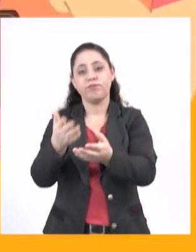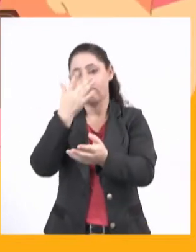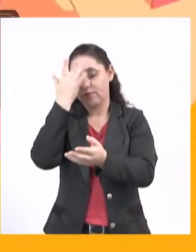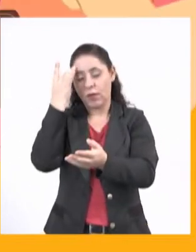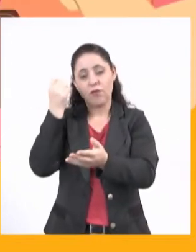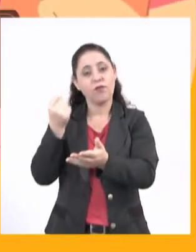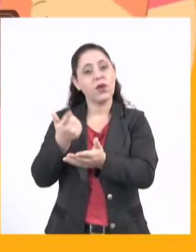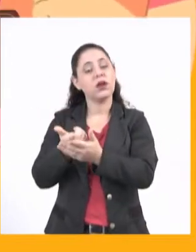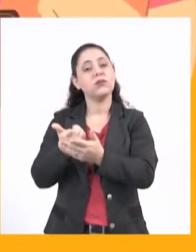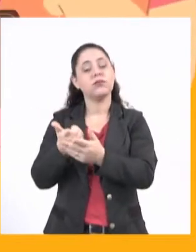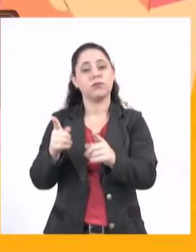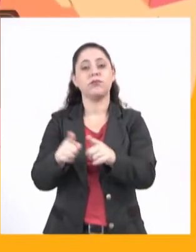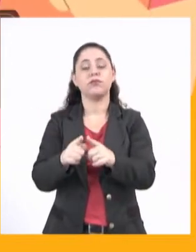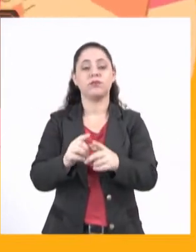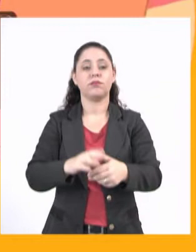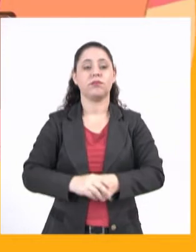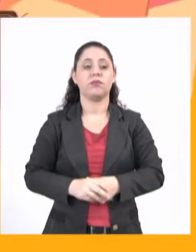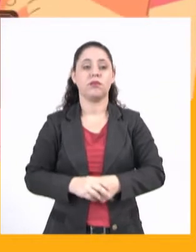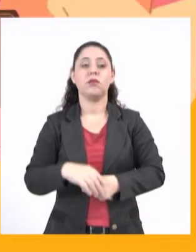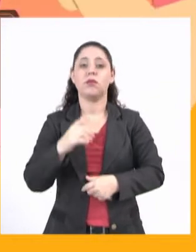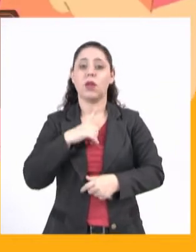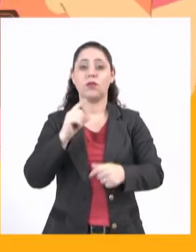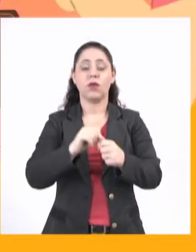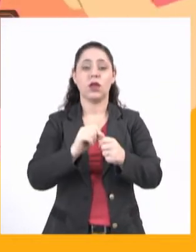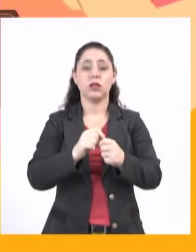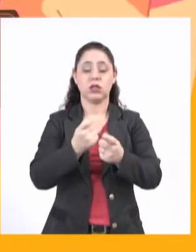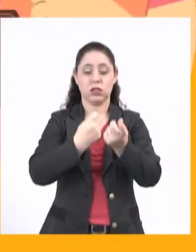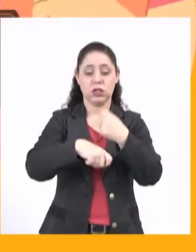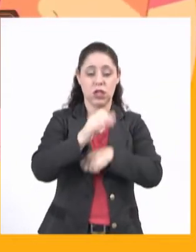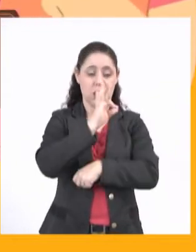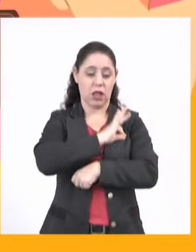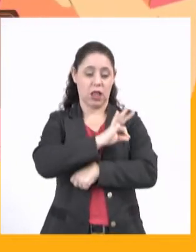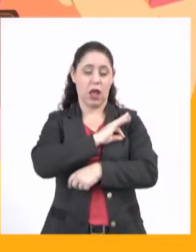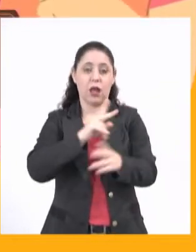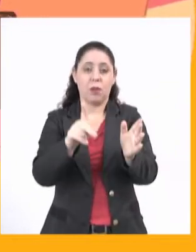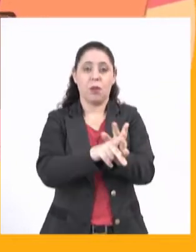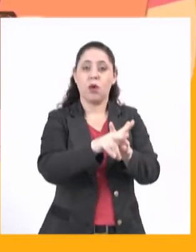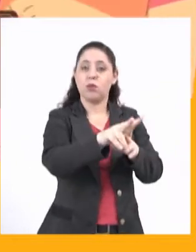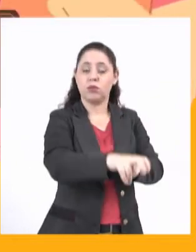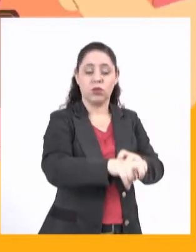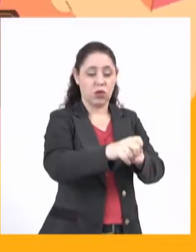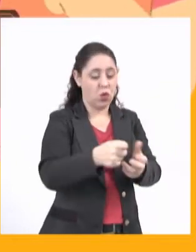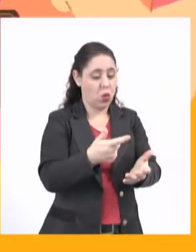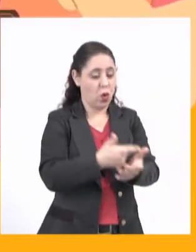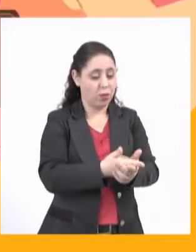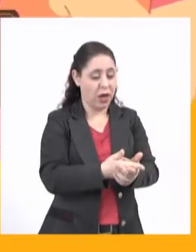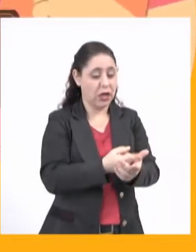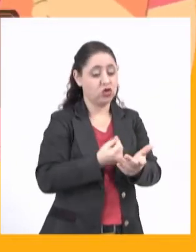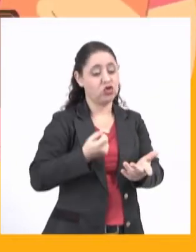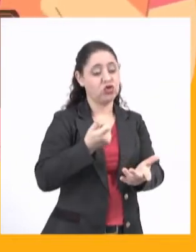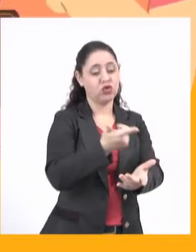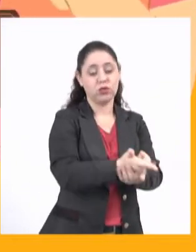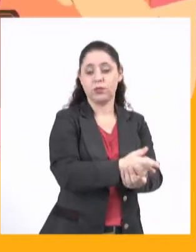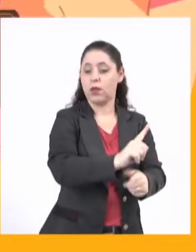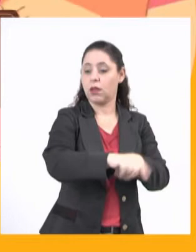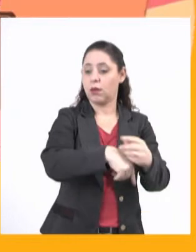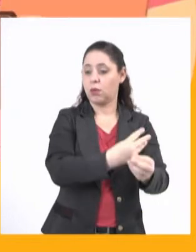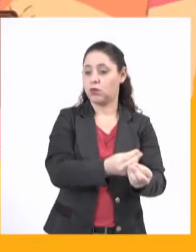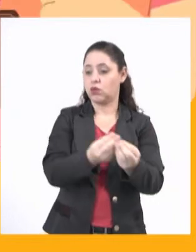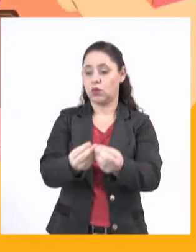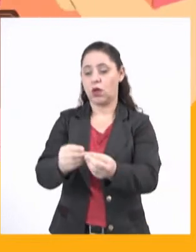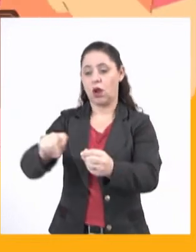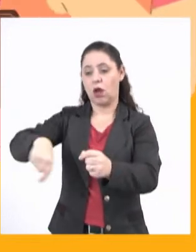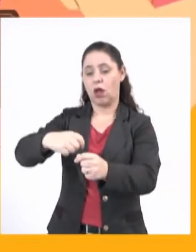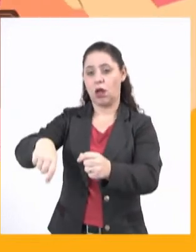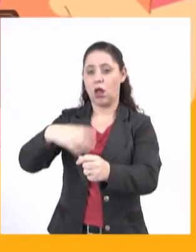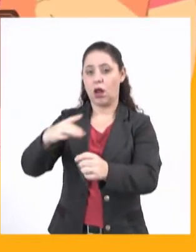de alimentos, que ele gere renda para o homem do campo, né? Para aquele homem do campo, não